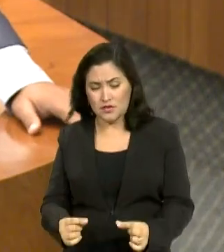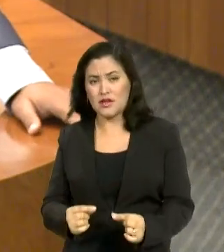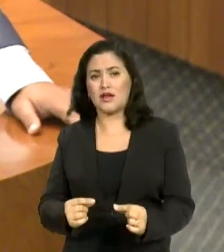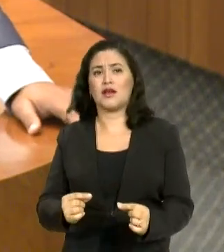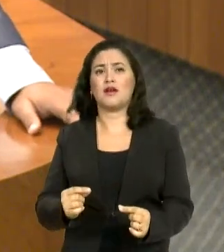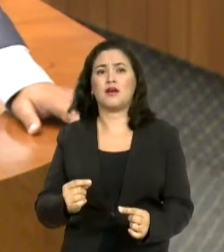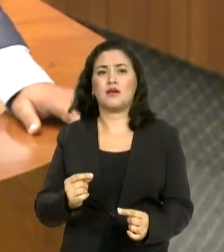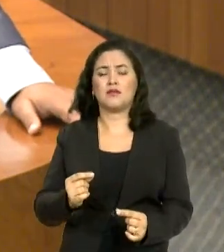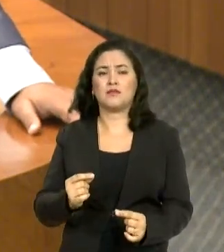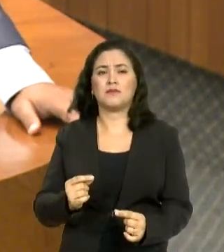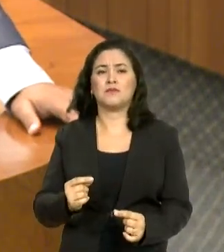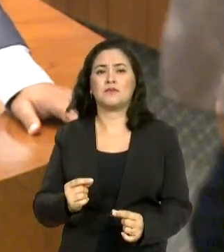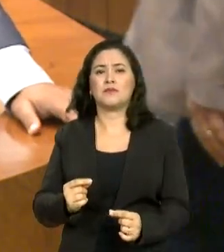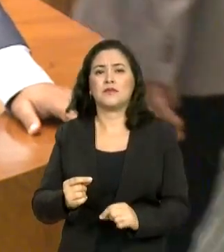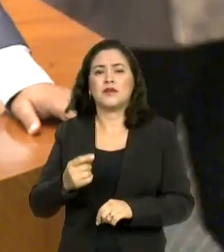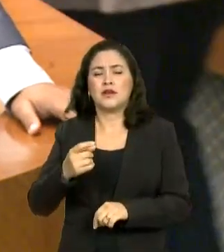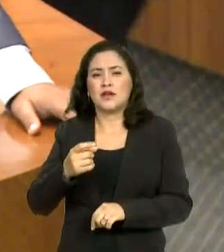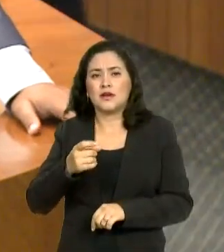engraxou sapato,